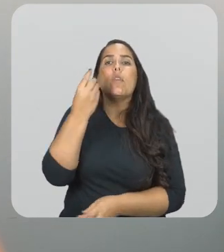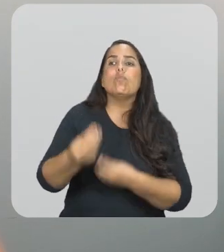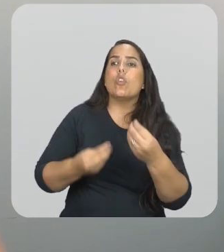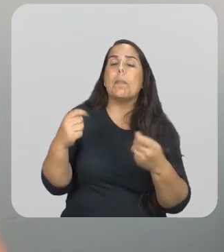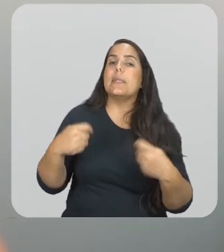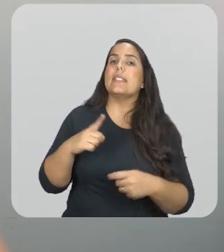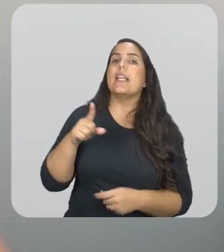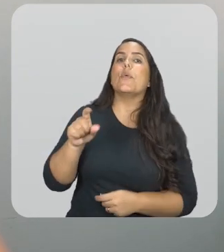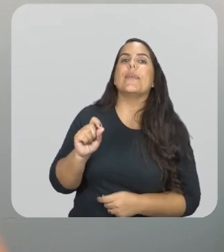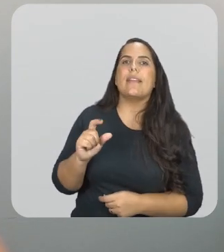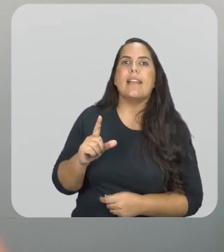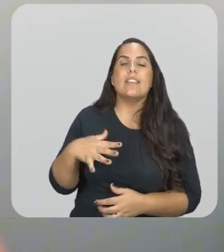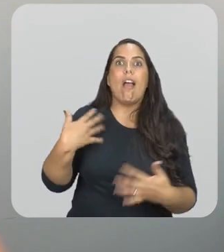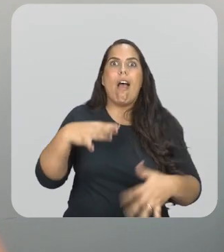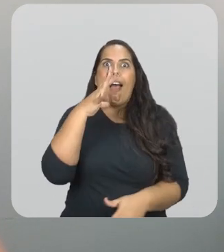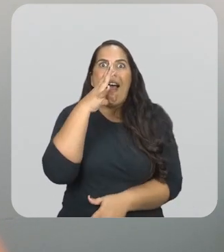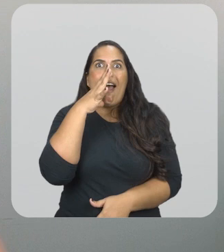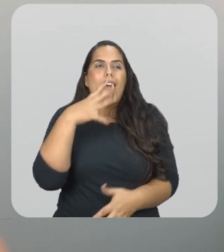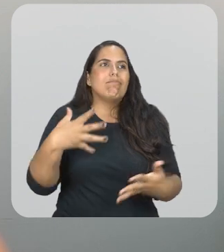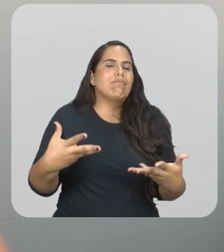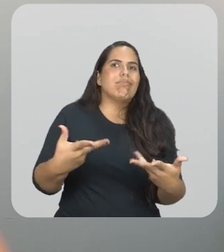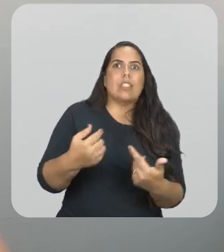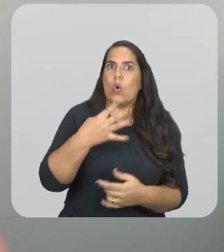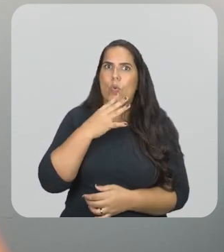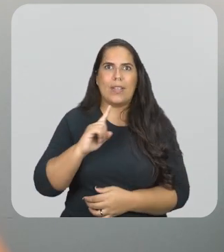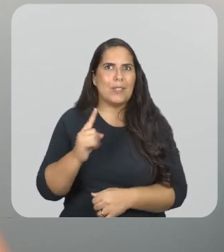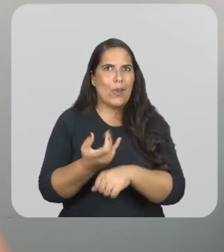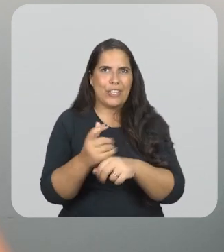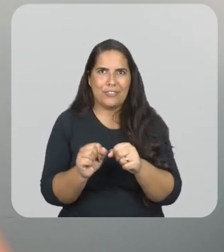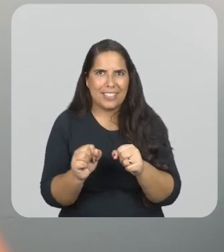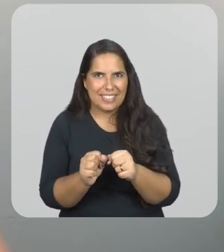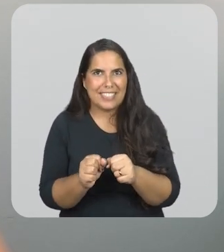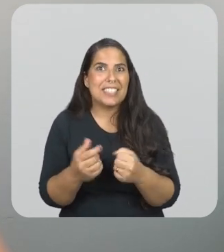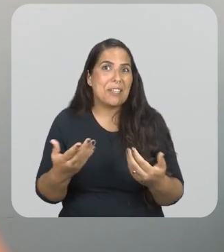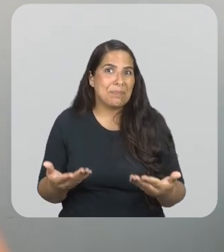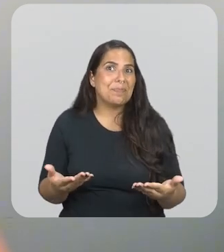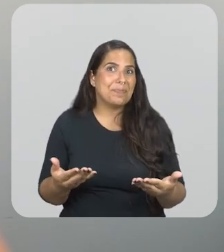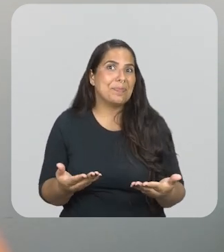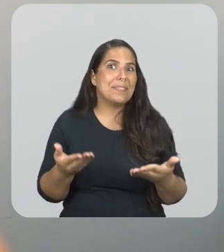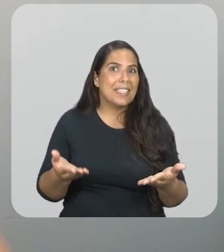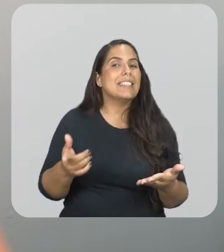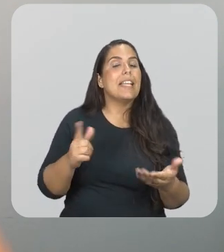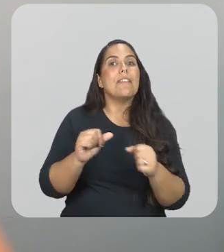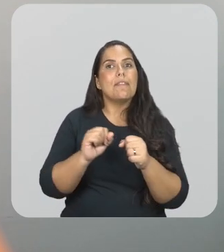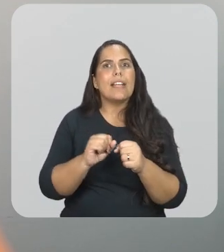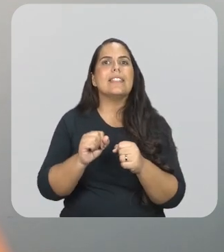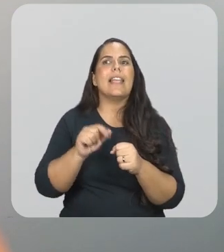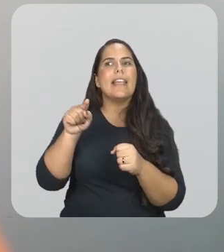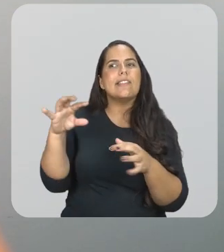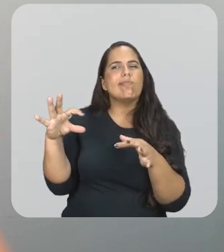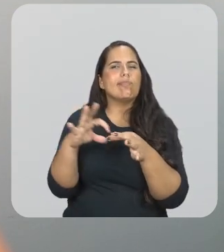as demandas que eles têm. E eles ficaram fascinados, né? Não conheciam o que a UERJ faz, e a UERJ, né, a gente tem que fazer